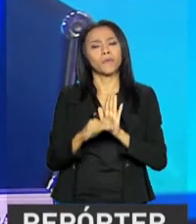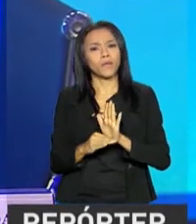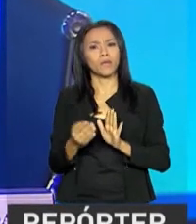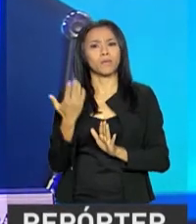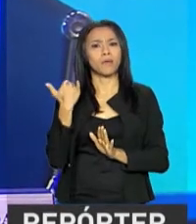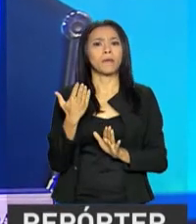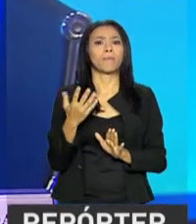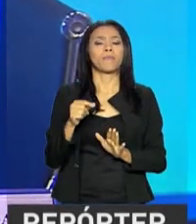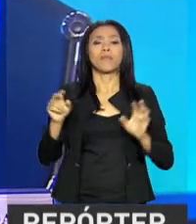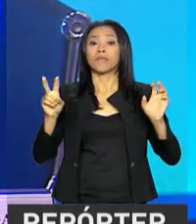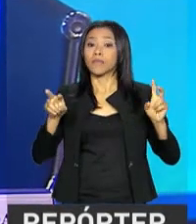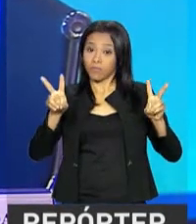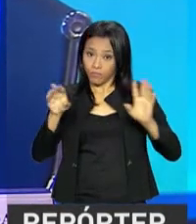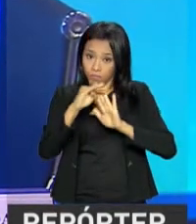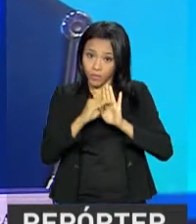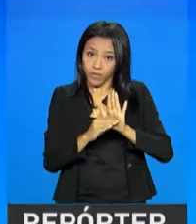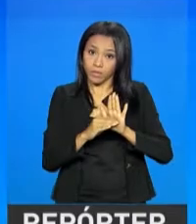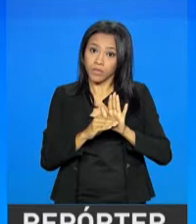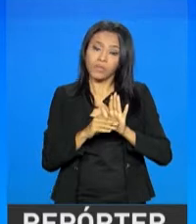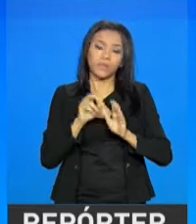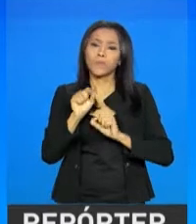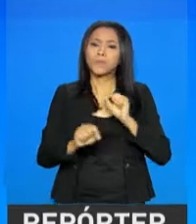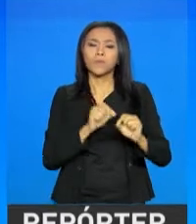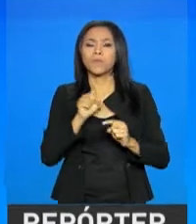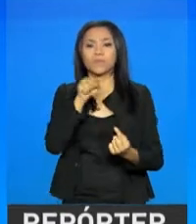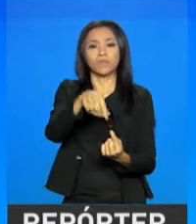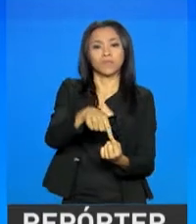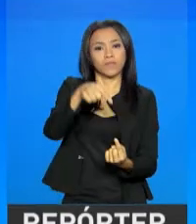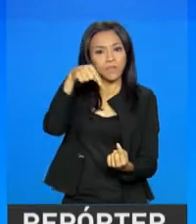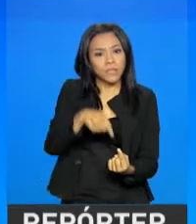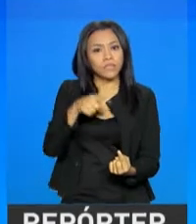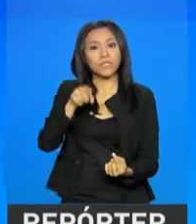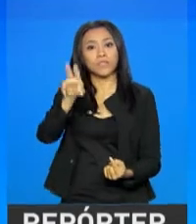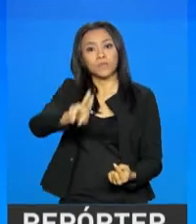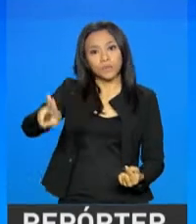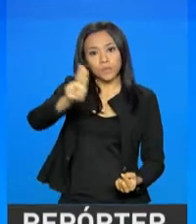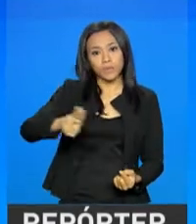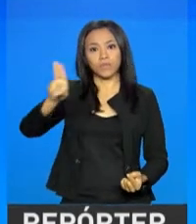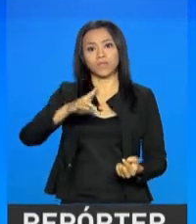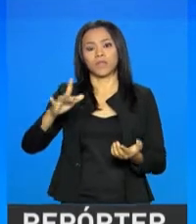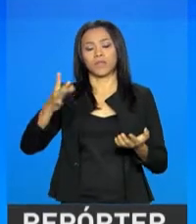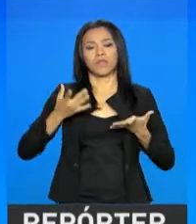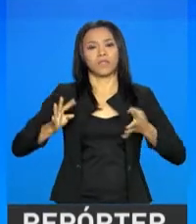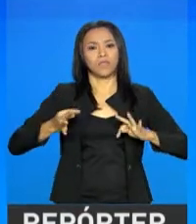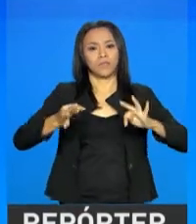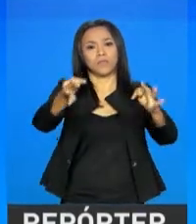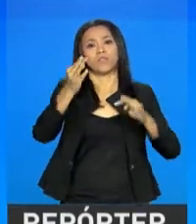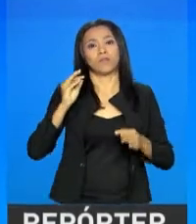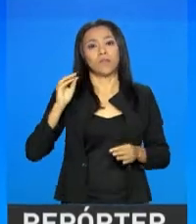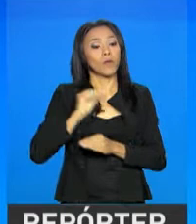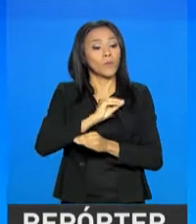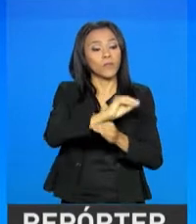plantadores de rios que usa ferramentas digitais para defender nossas nascentes